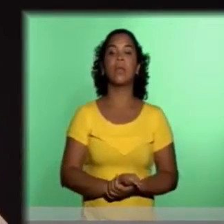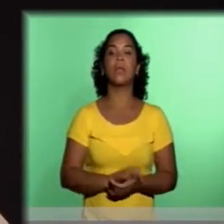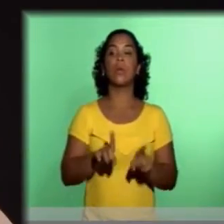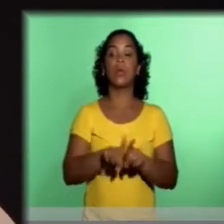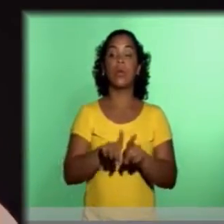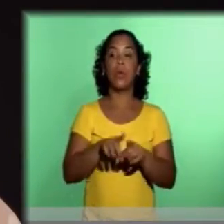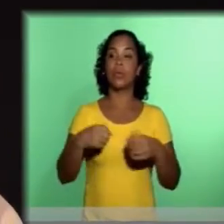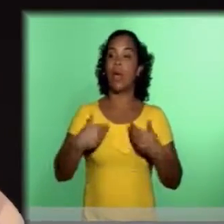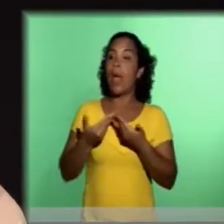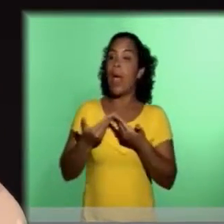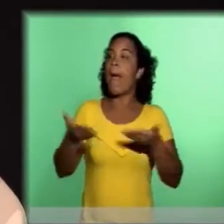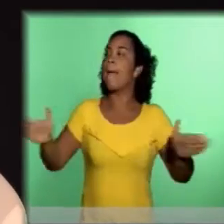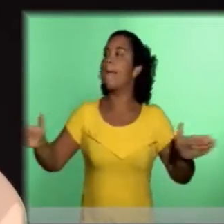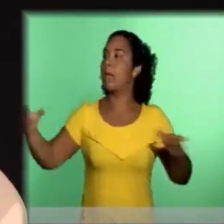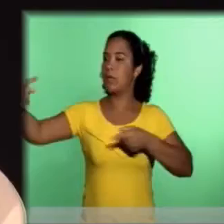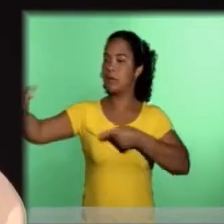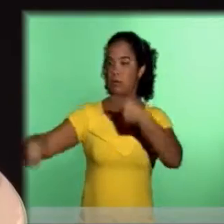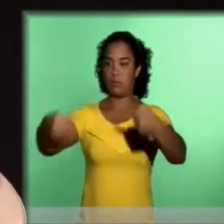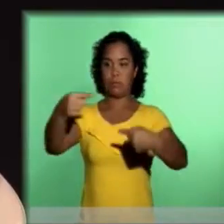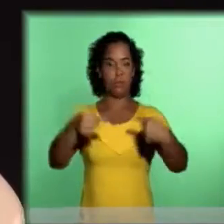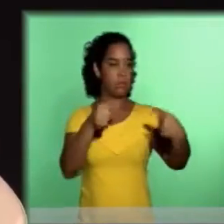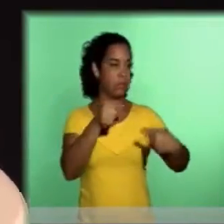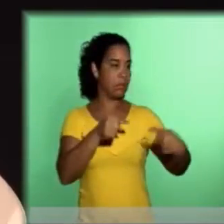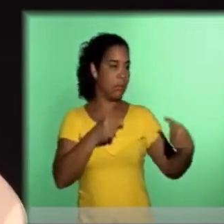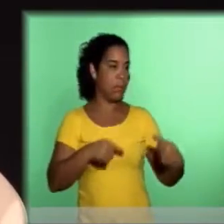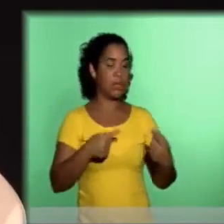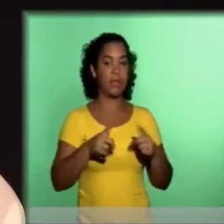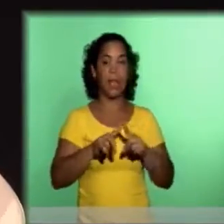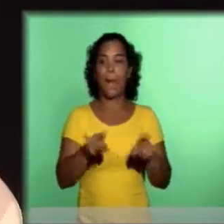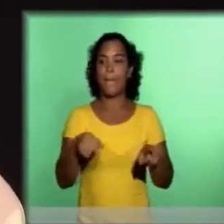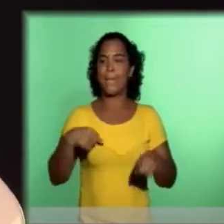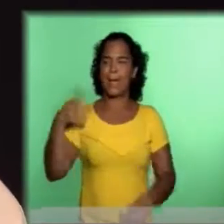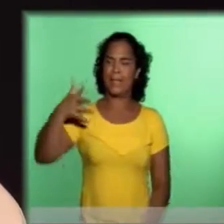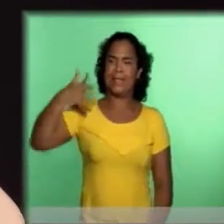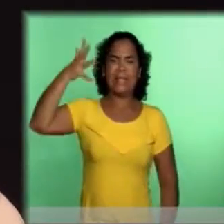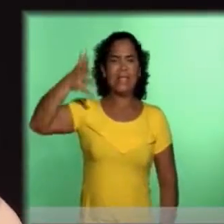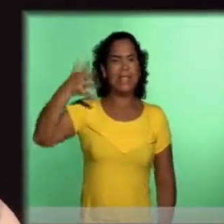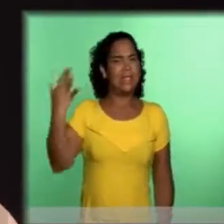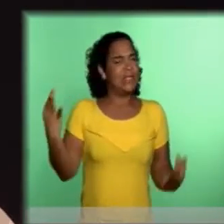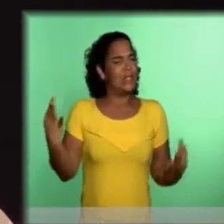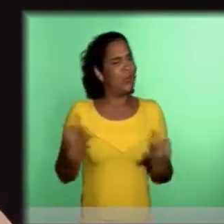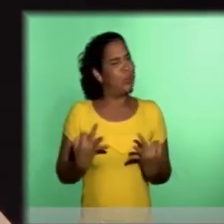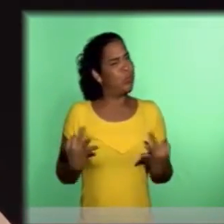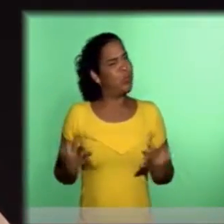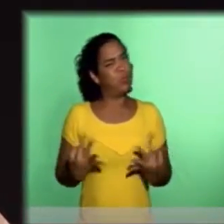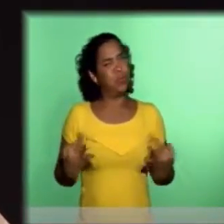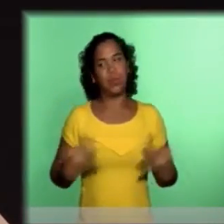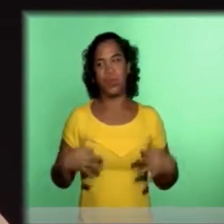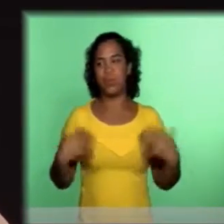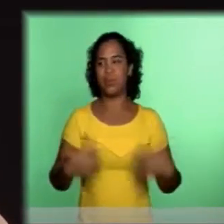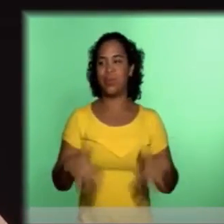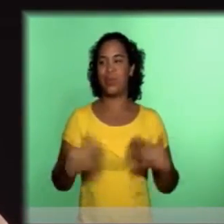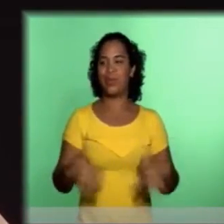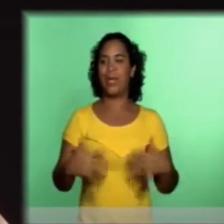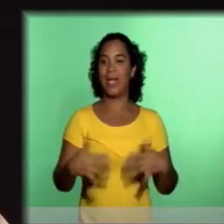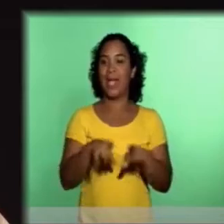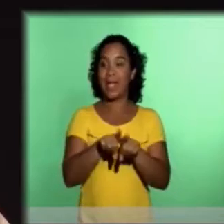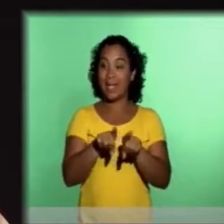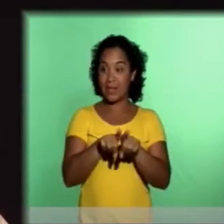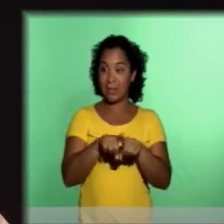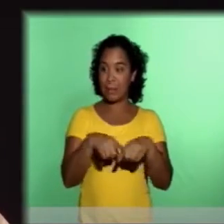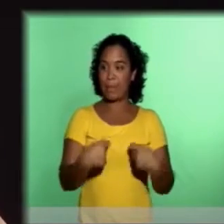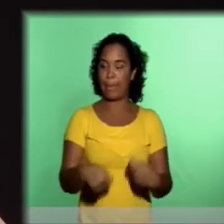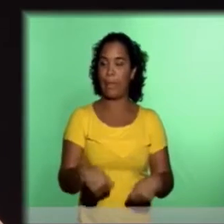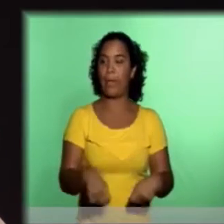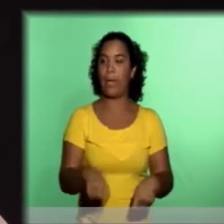para o debate. Entretanto, dada a excelência da apresentação e a necessidade que nós